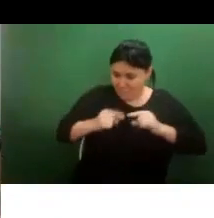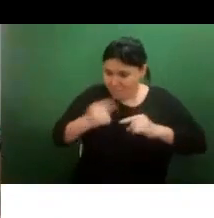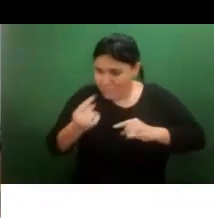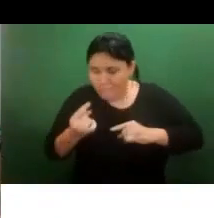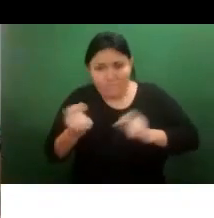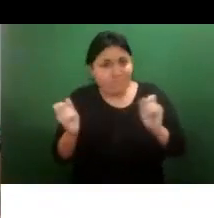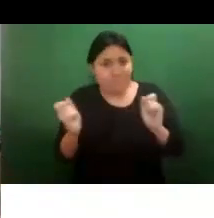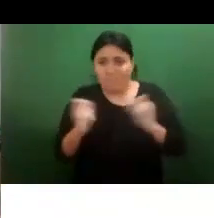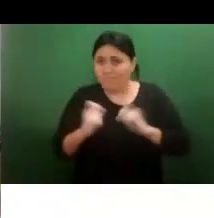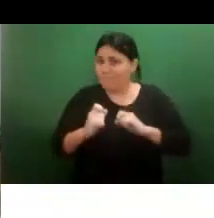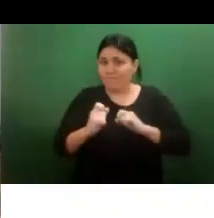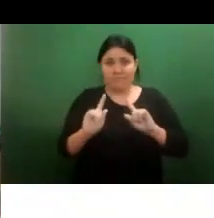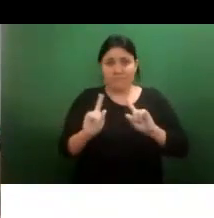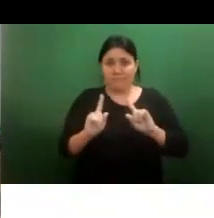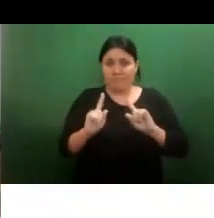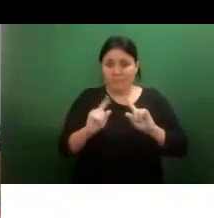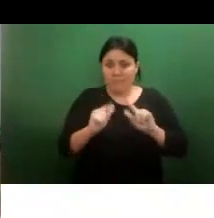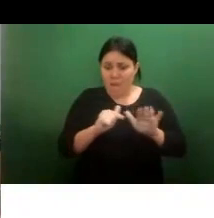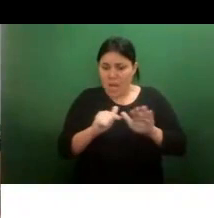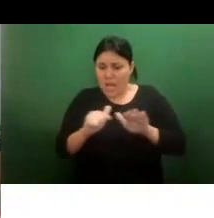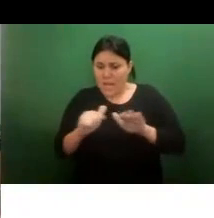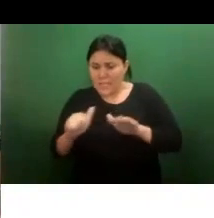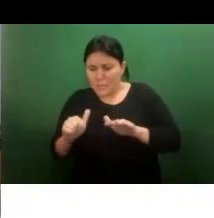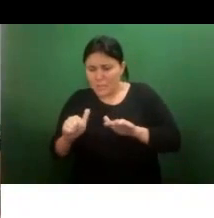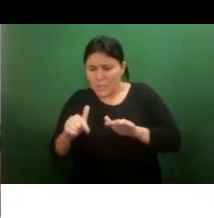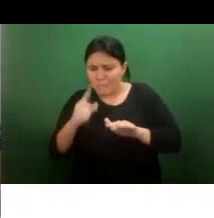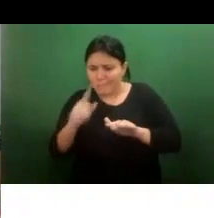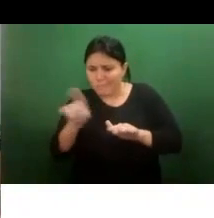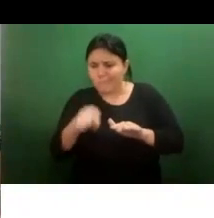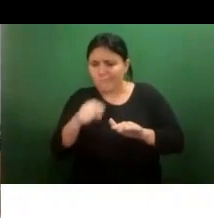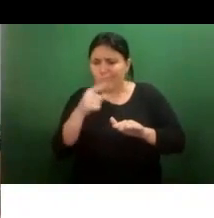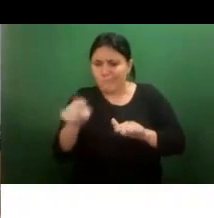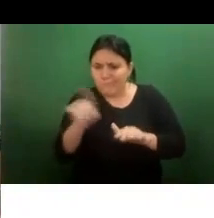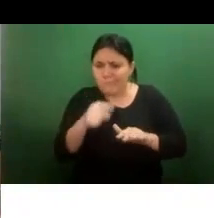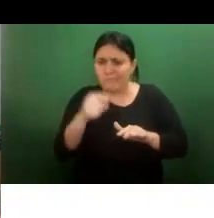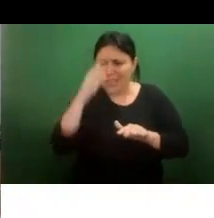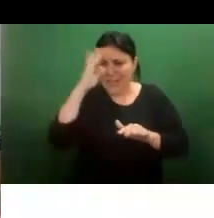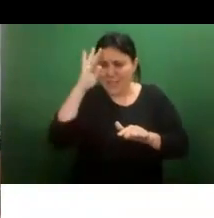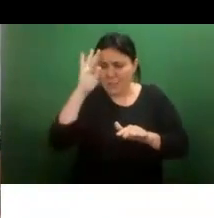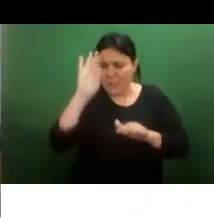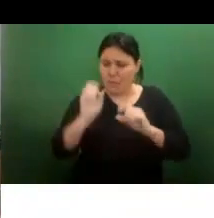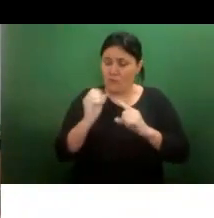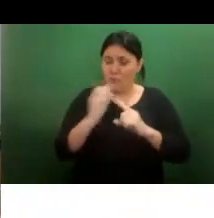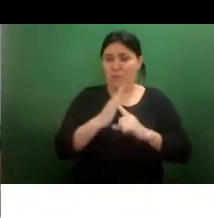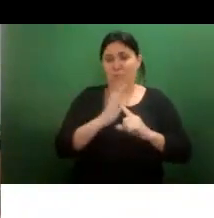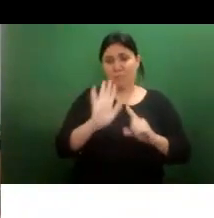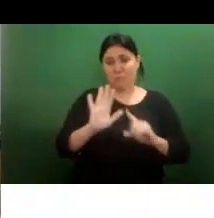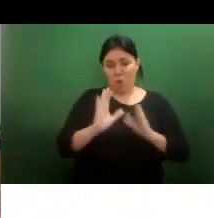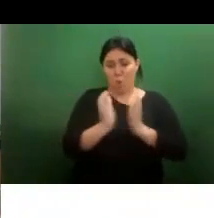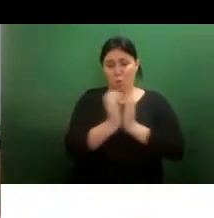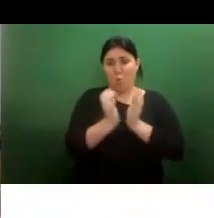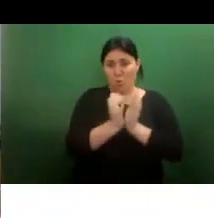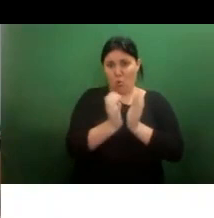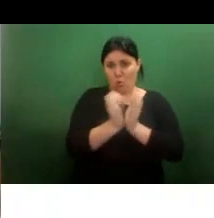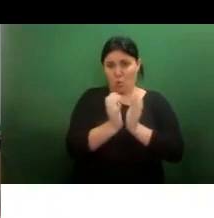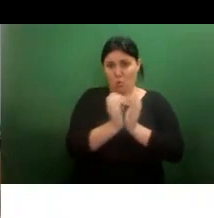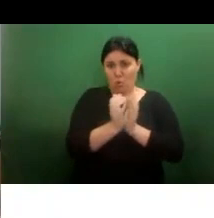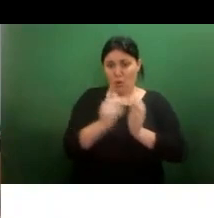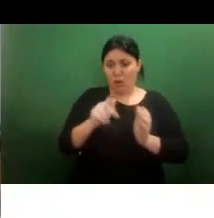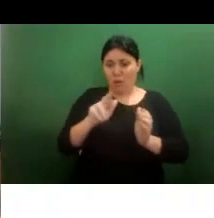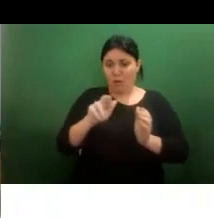nas primeiras semanas da suspensão das atividades acadêmicas da UFPEL, a equipe da PREC, brilhantemente